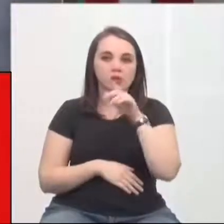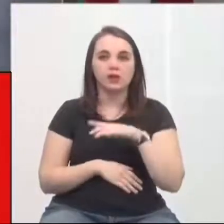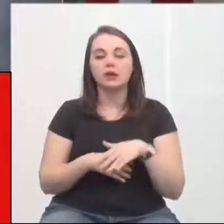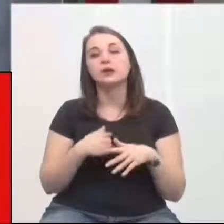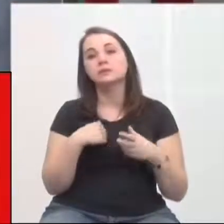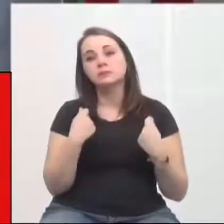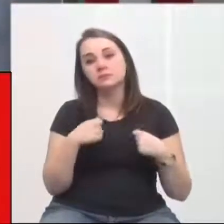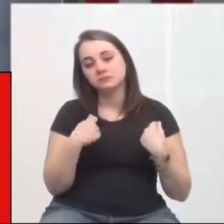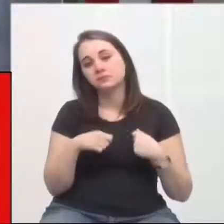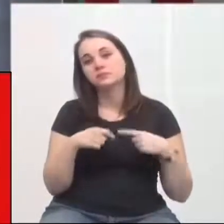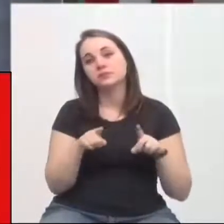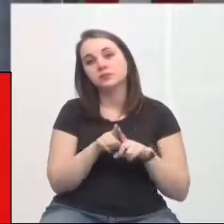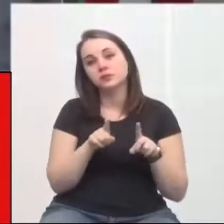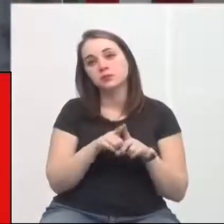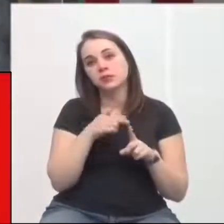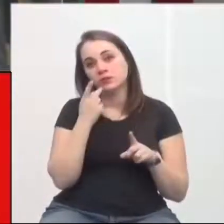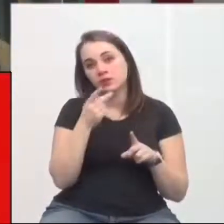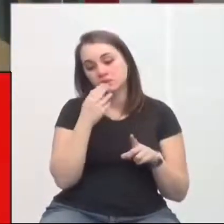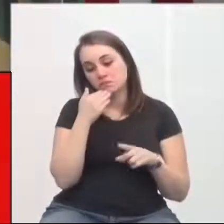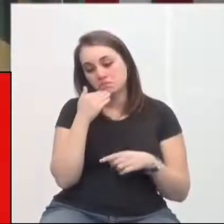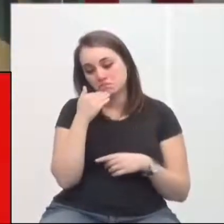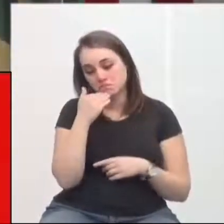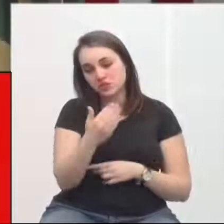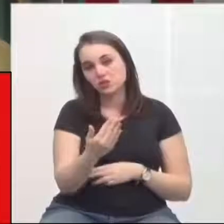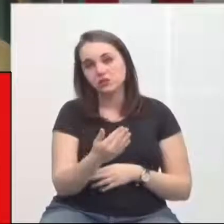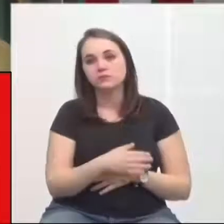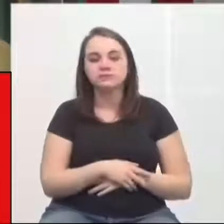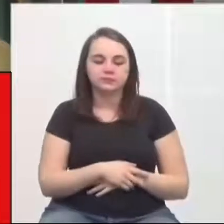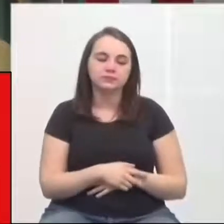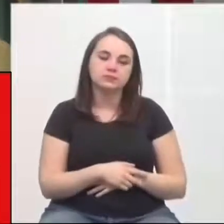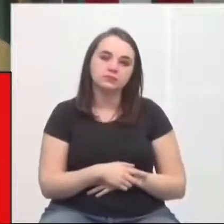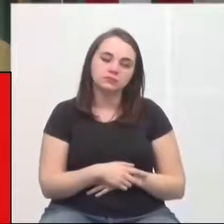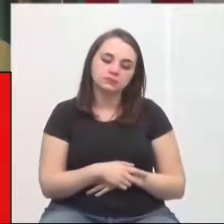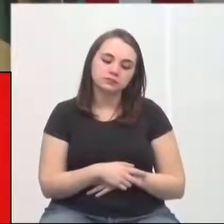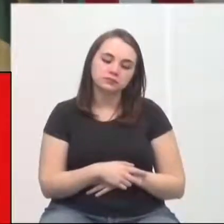poderia deixar de fazer aqui também uma solicitação. Eu,